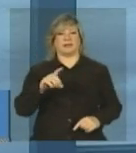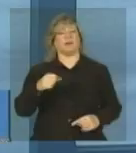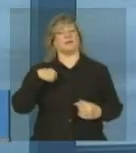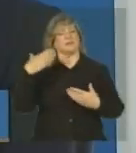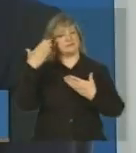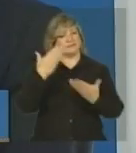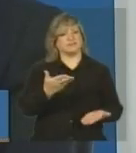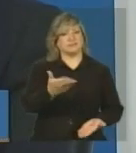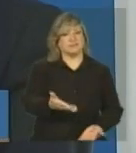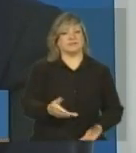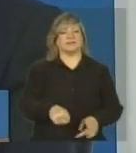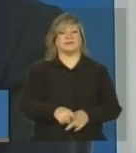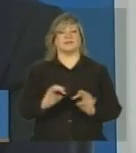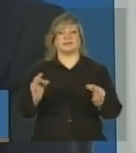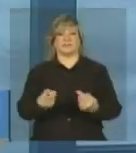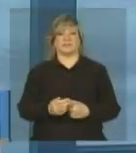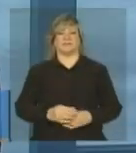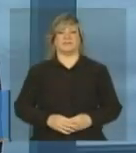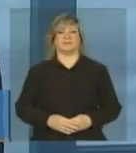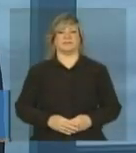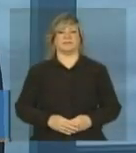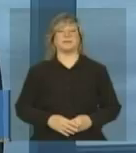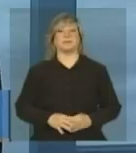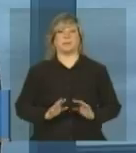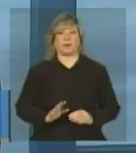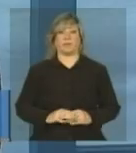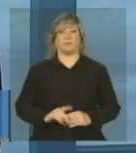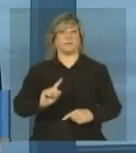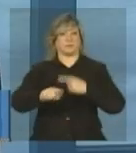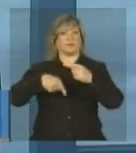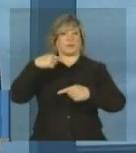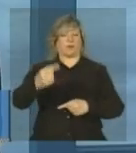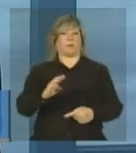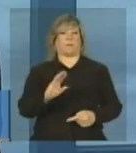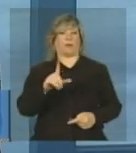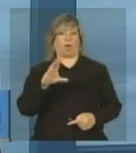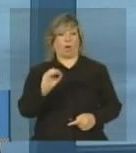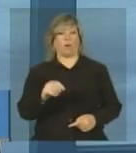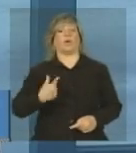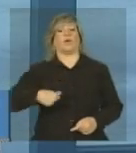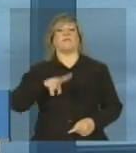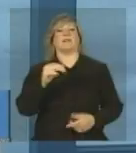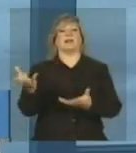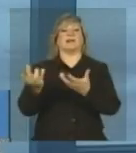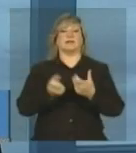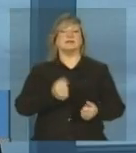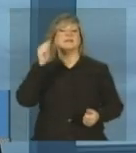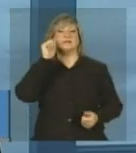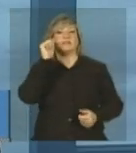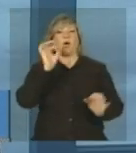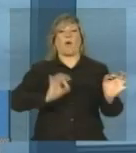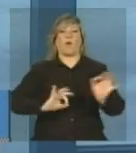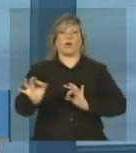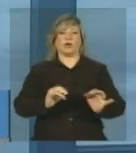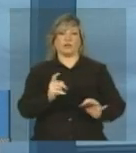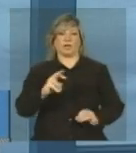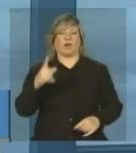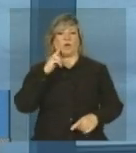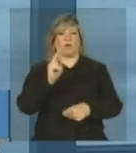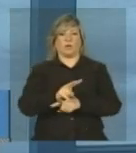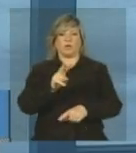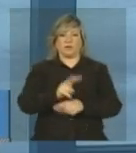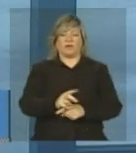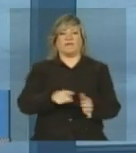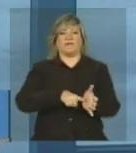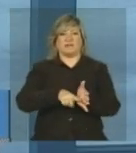agradeço a oportunidade, obrigado a todos. Bom, no próximo bloco, vamos receber a Coordenadora-Geral de Acompanhamento